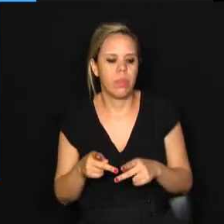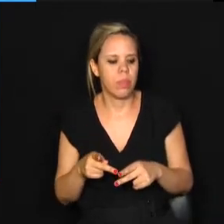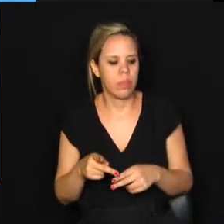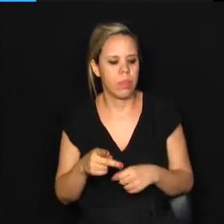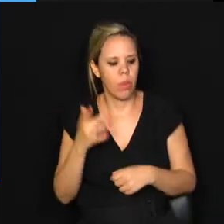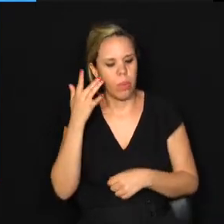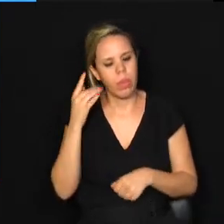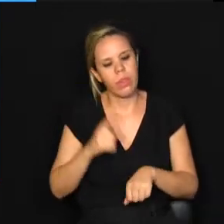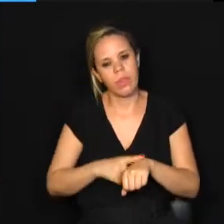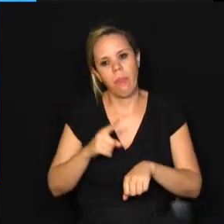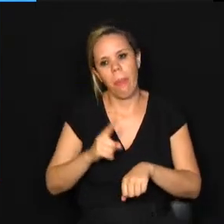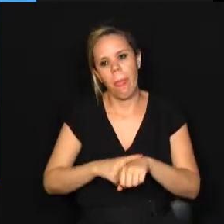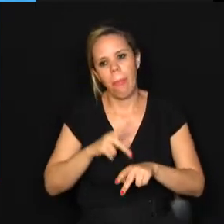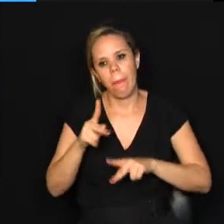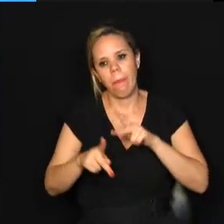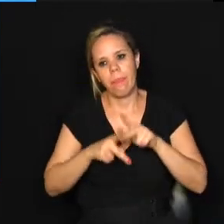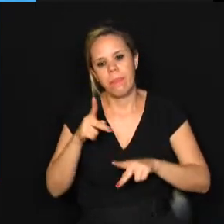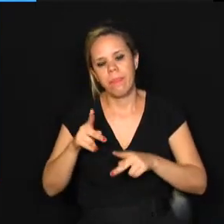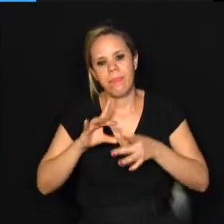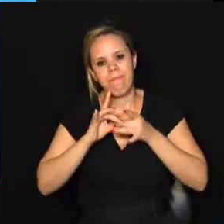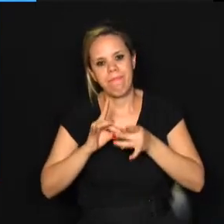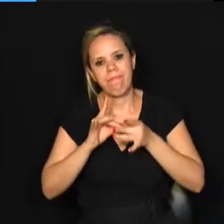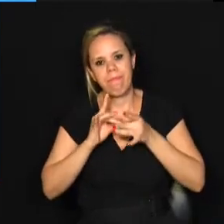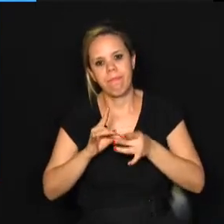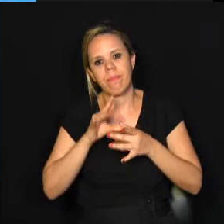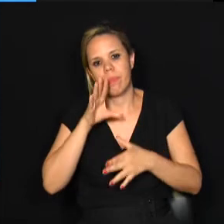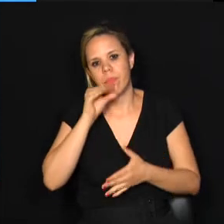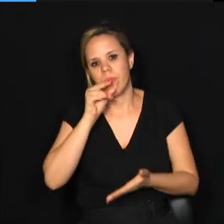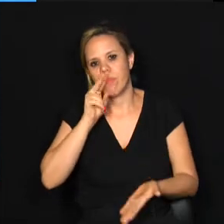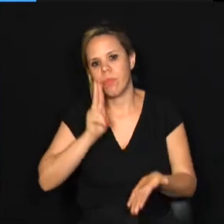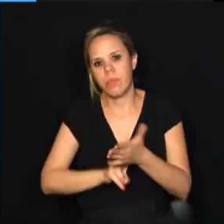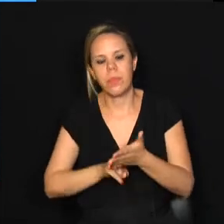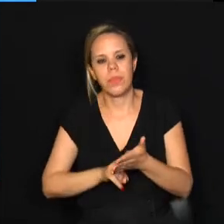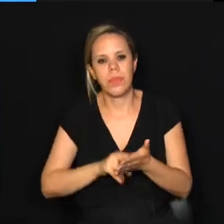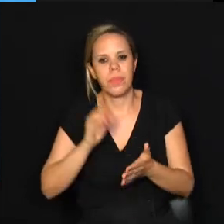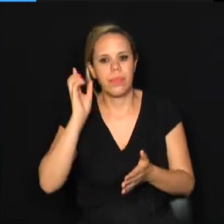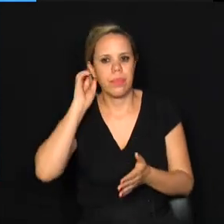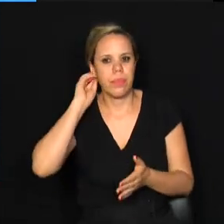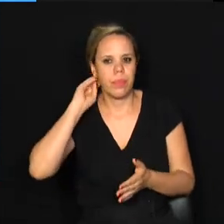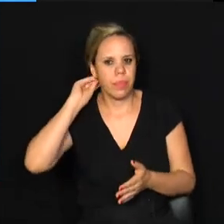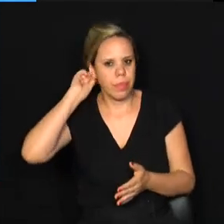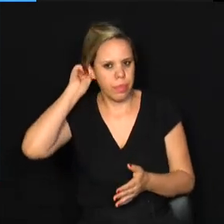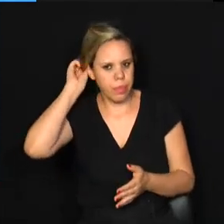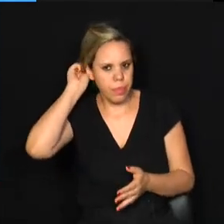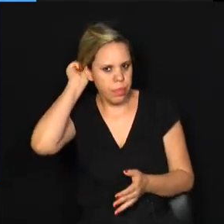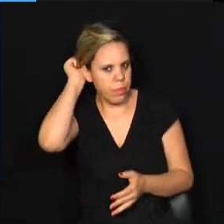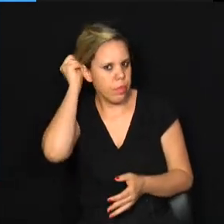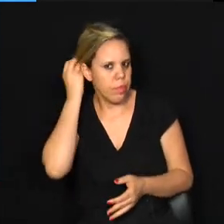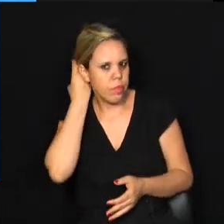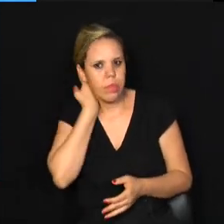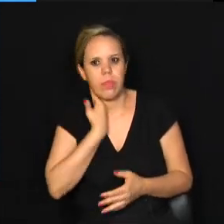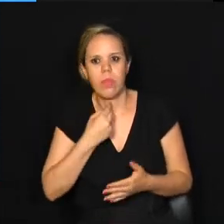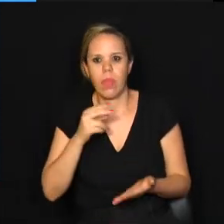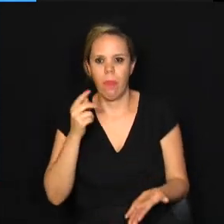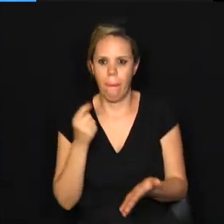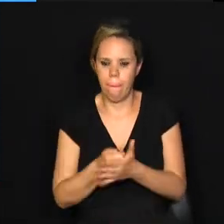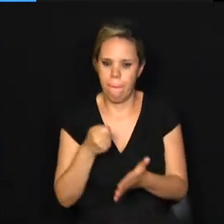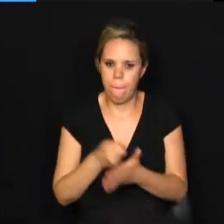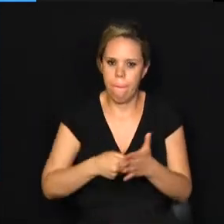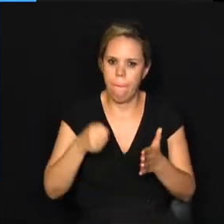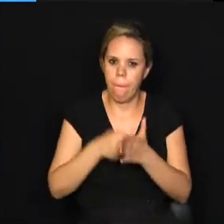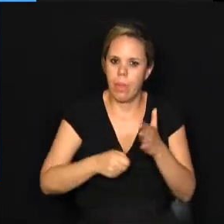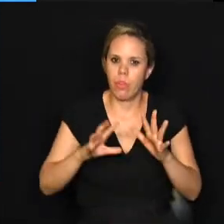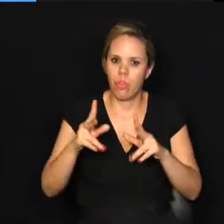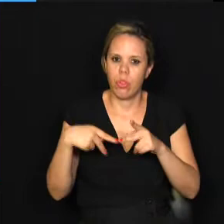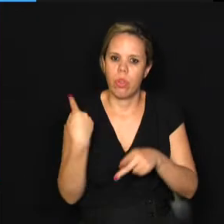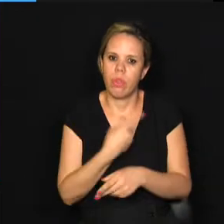que é hora da população dar as mãos para os funcionários do Correio e manter na mesma luta, porque senão todos nós vamos sair perdendo